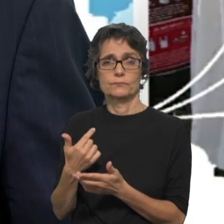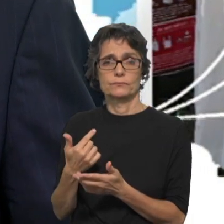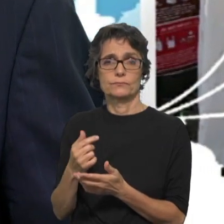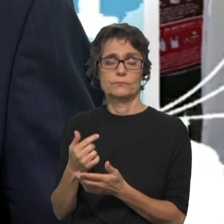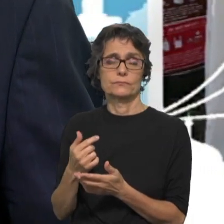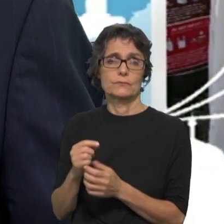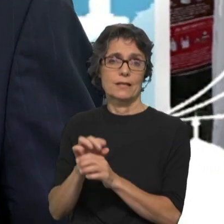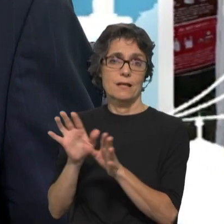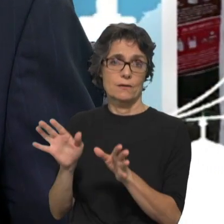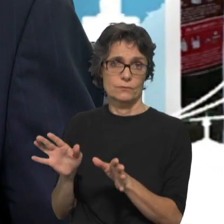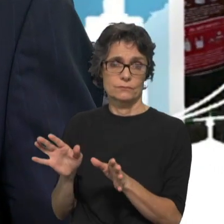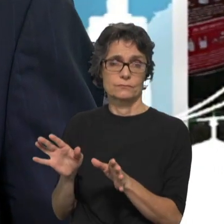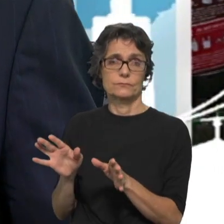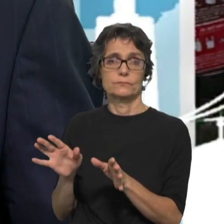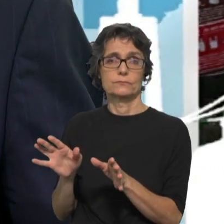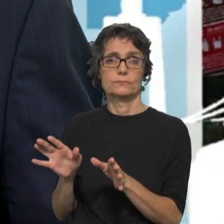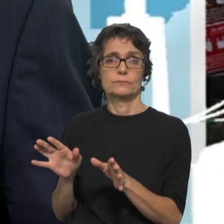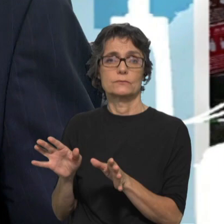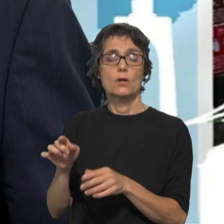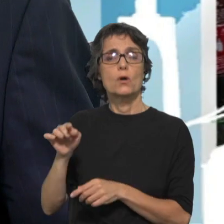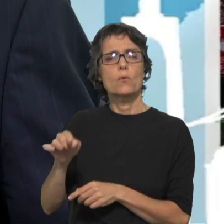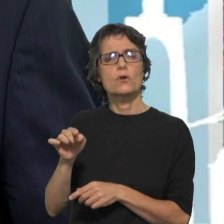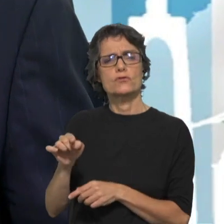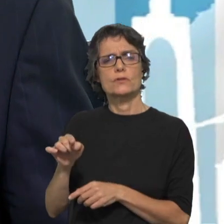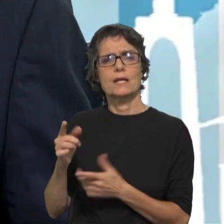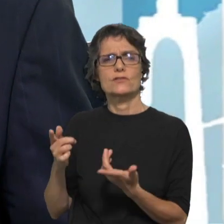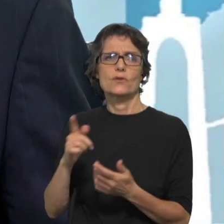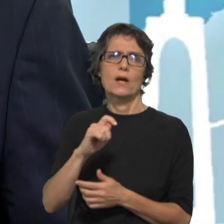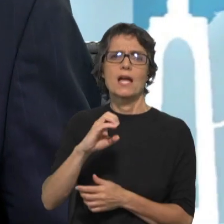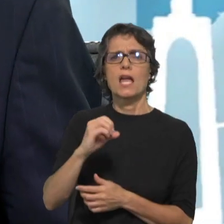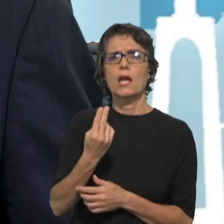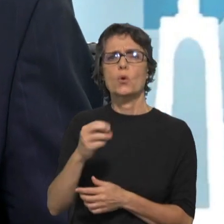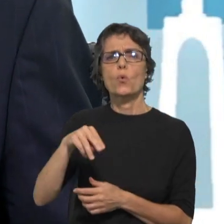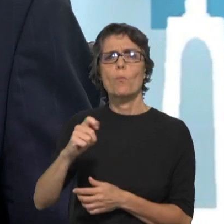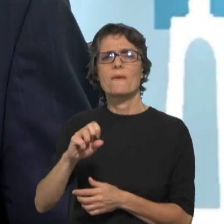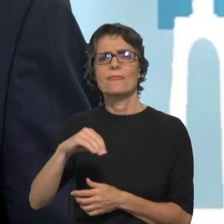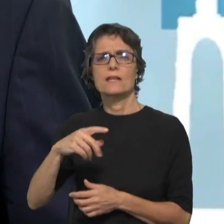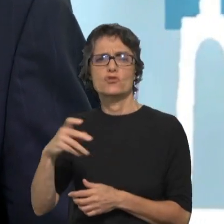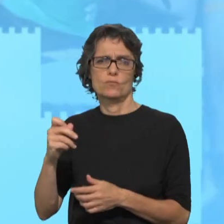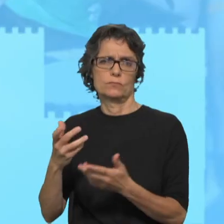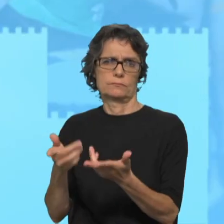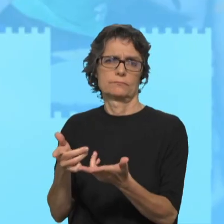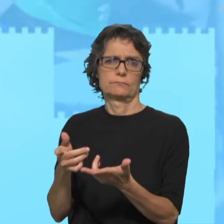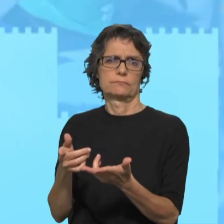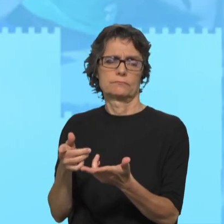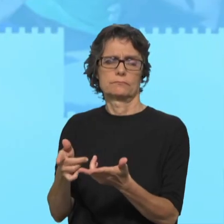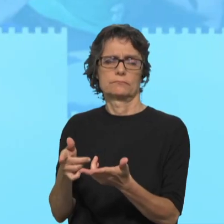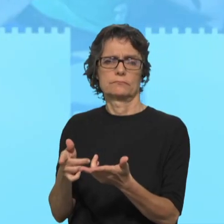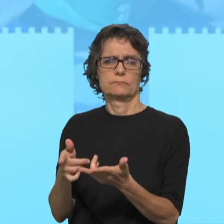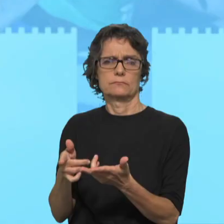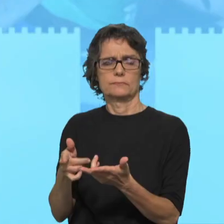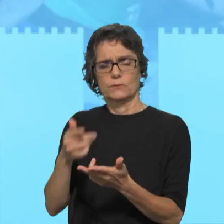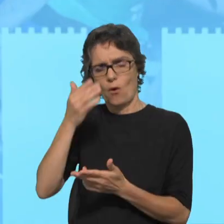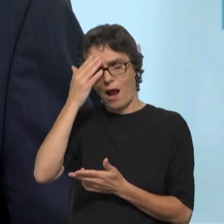que muitas vezes o chamado ecumenismo institucional tem o seu papel, não o vou pôr em causa, mas eu penso que a